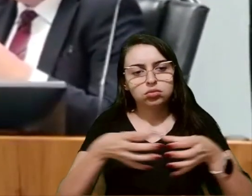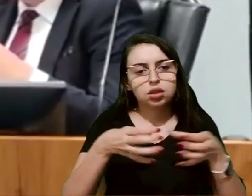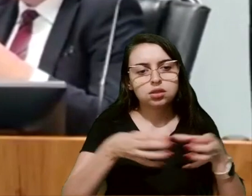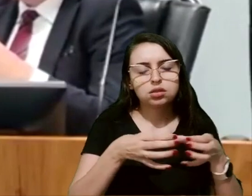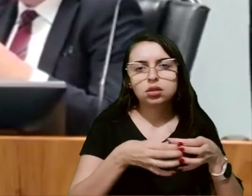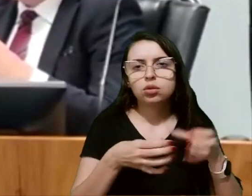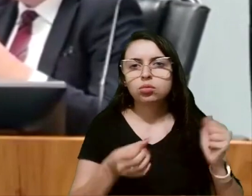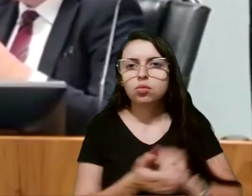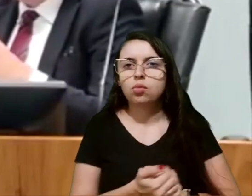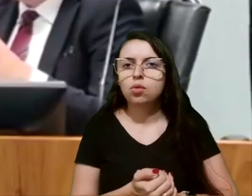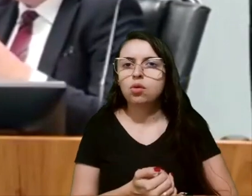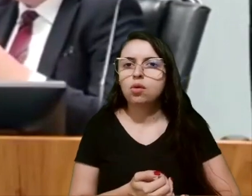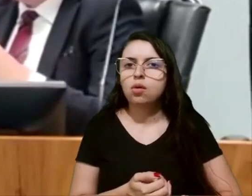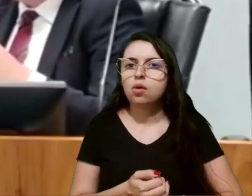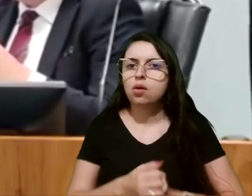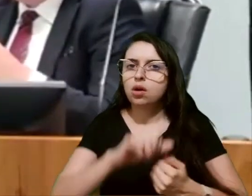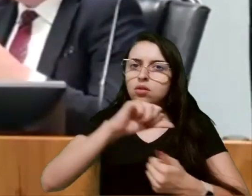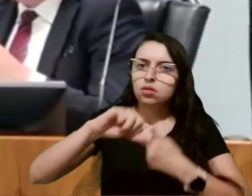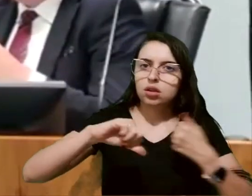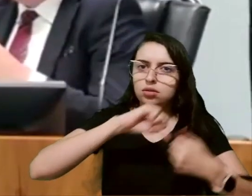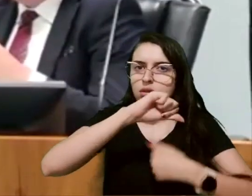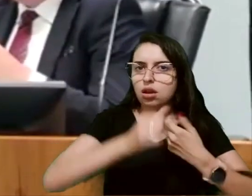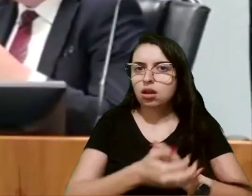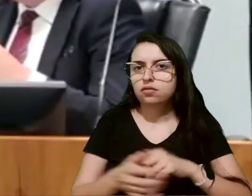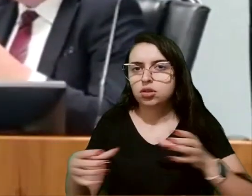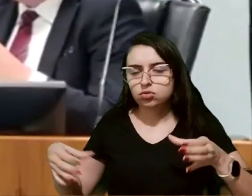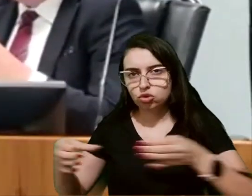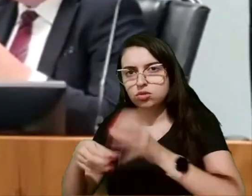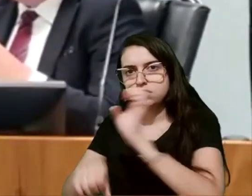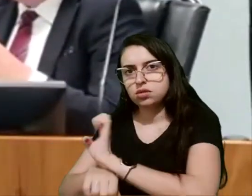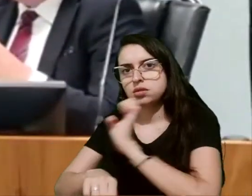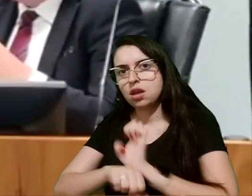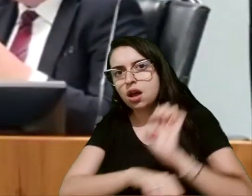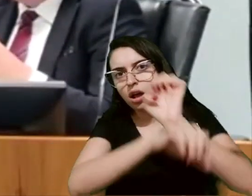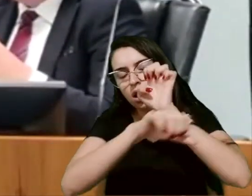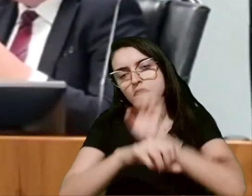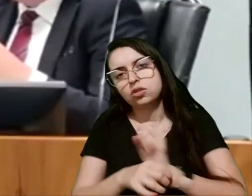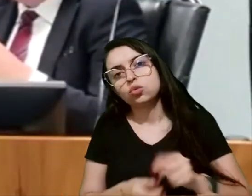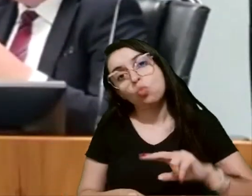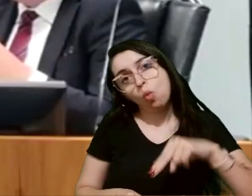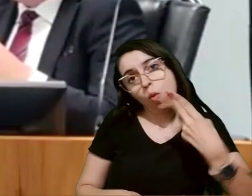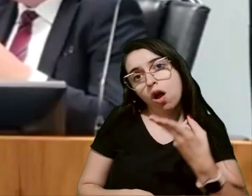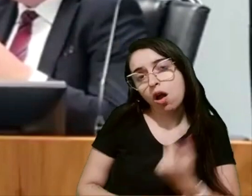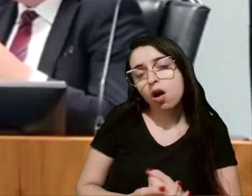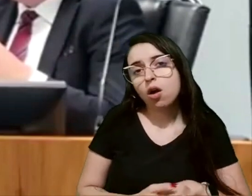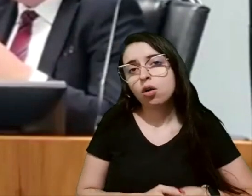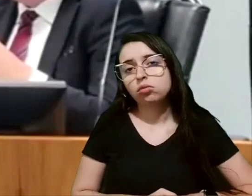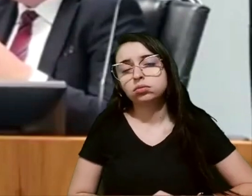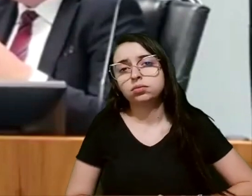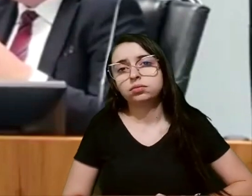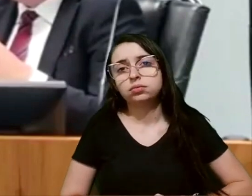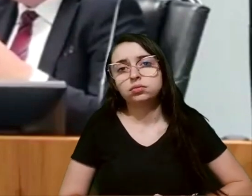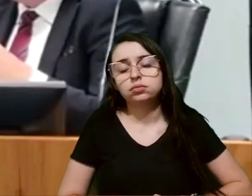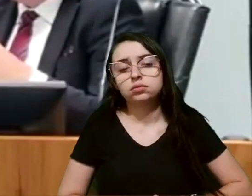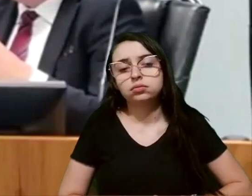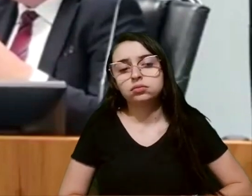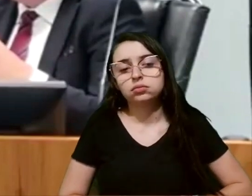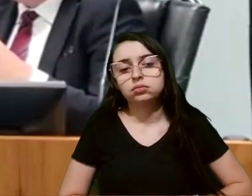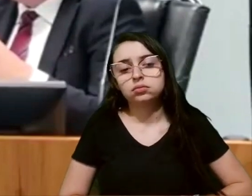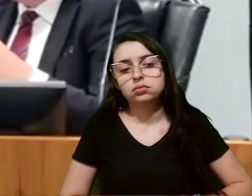concentração de certas organizações criminosas em determinadas áreas, ou se existem organizações criminosas a